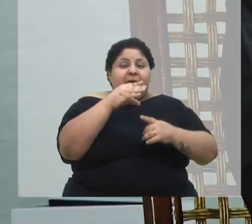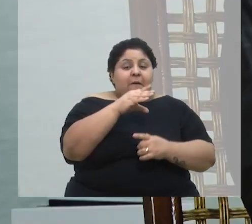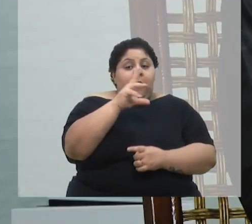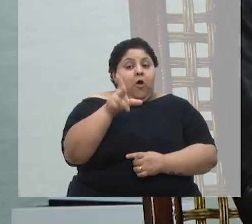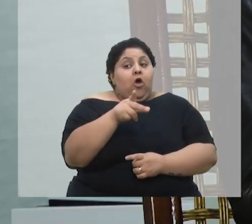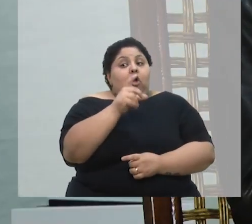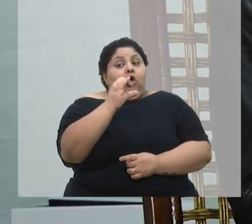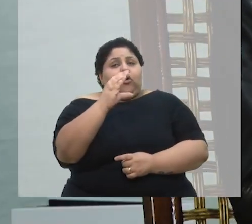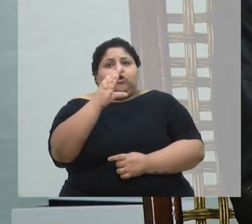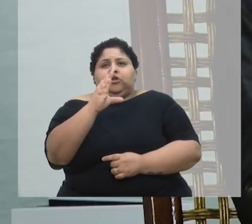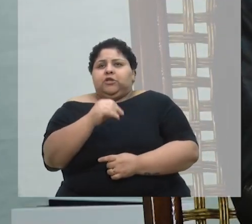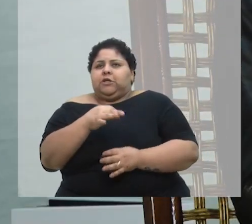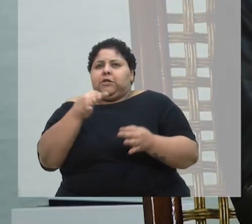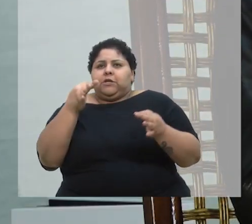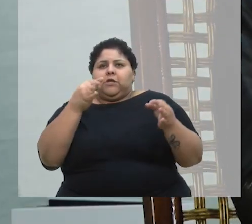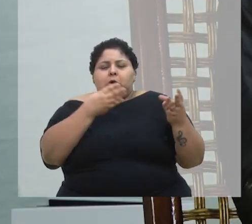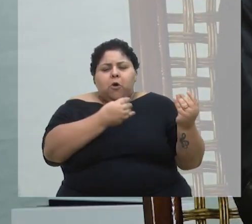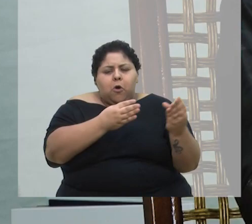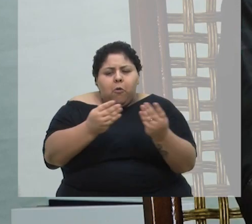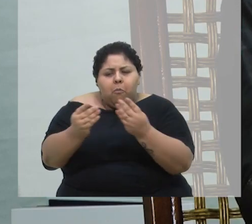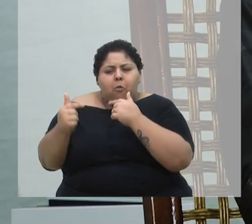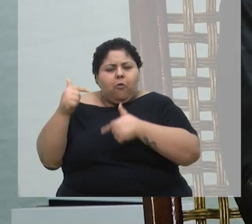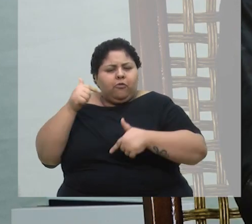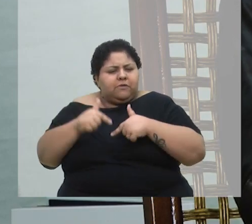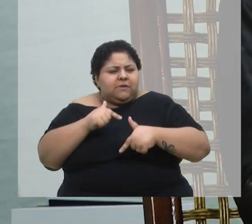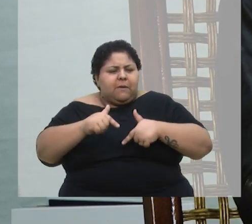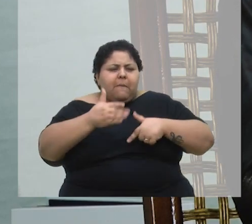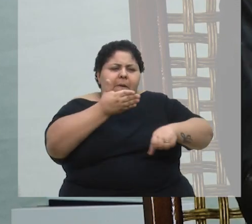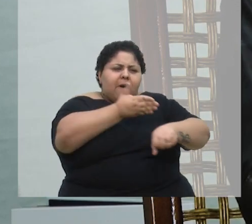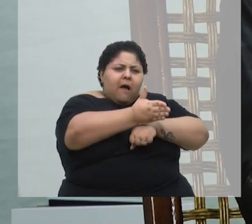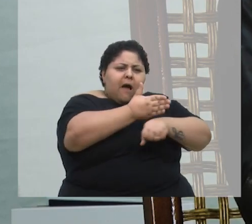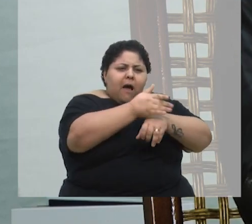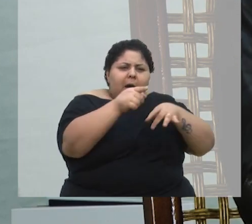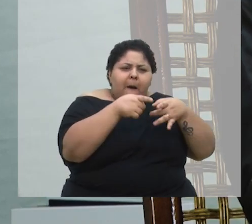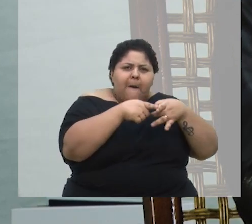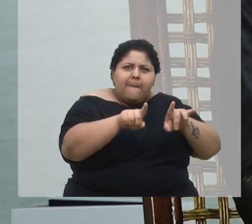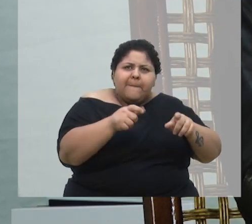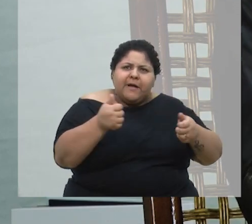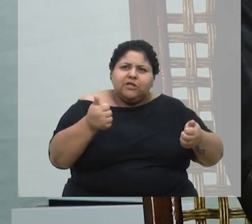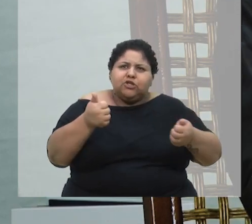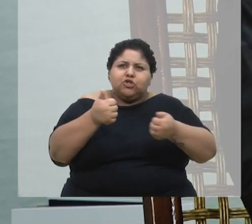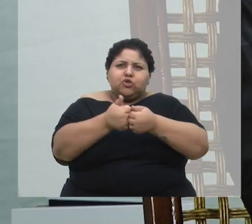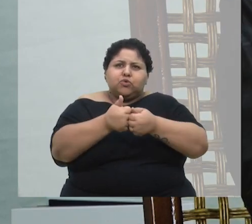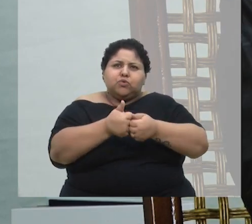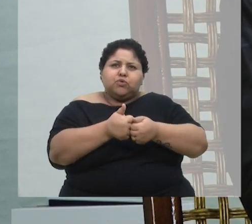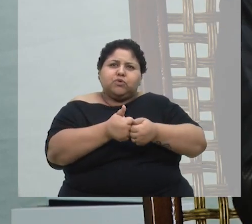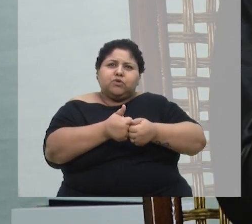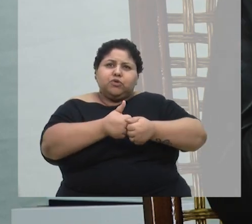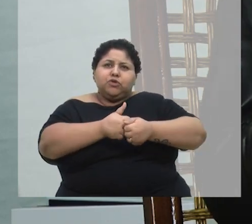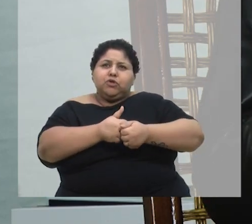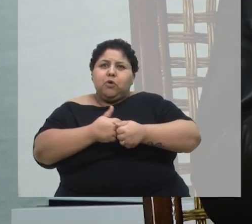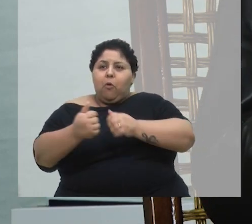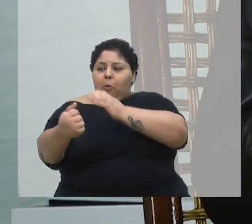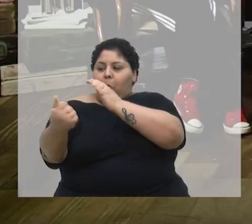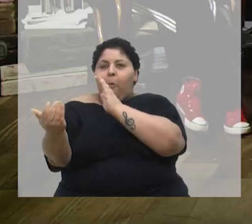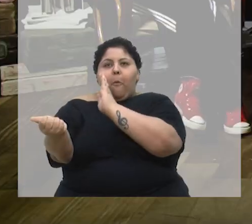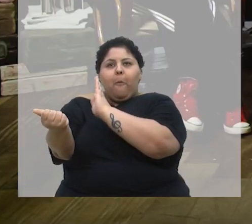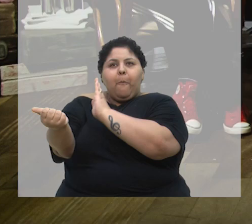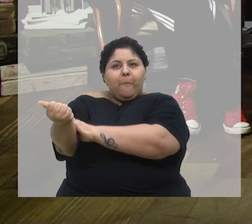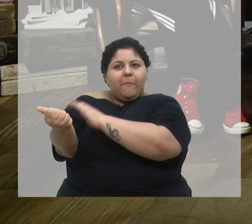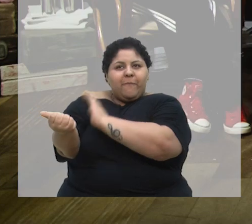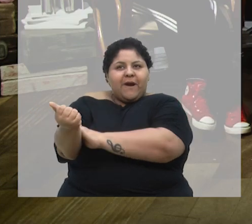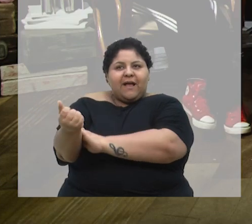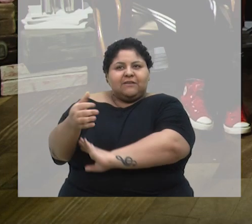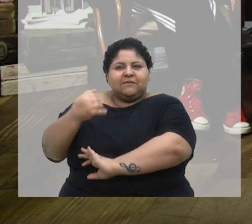Chico, super, né, atuante, muito participativo, mas ele está com braço direito também bem importante ali,